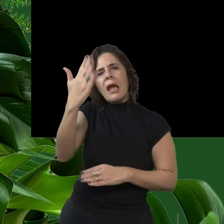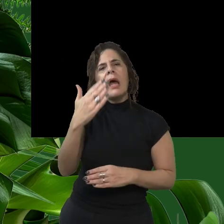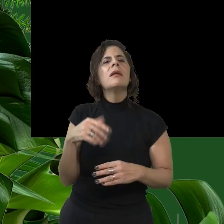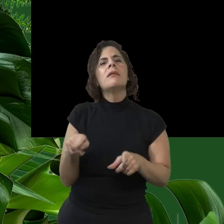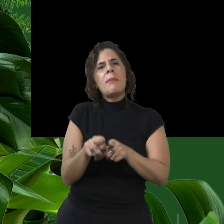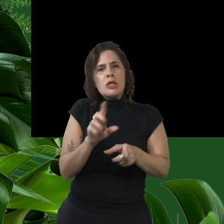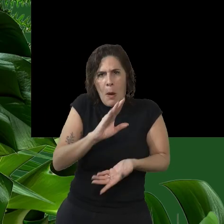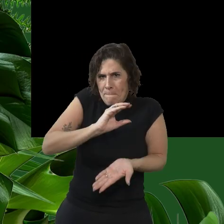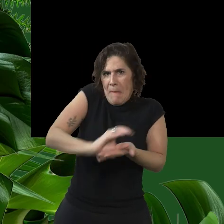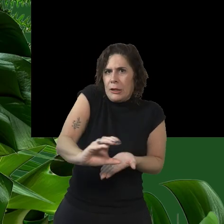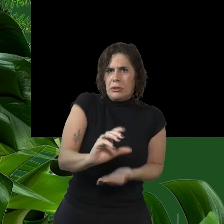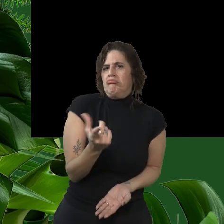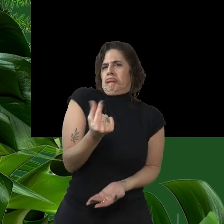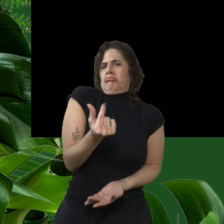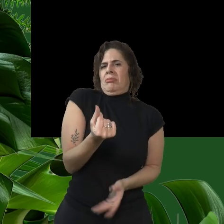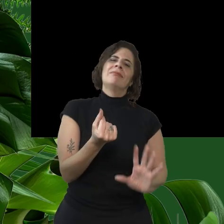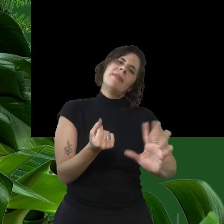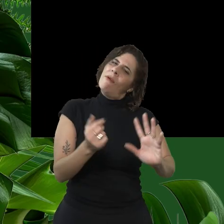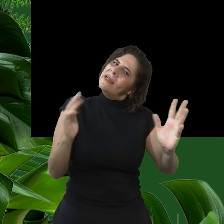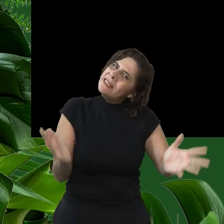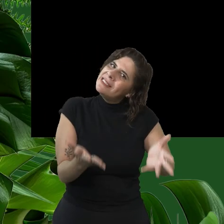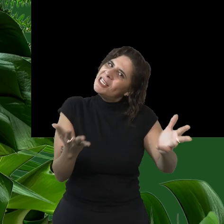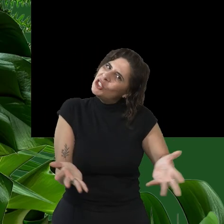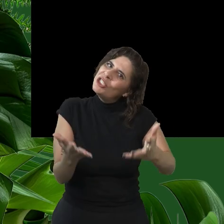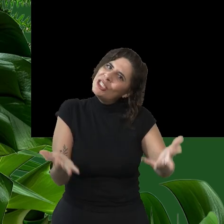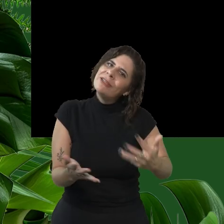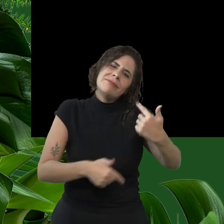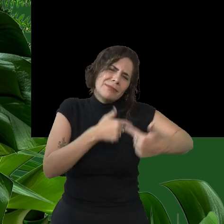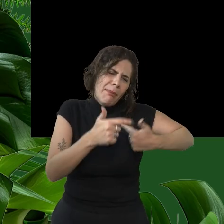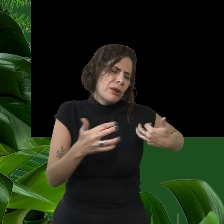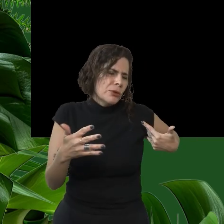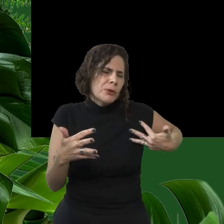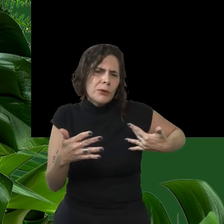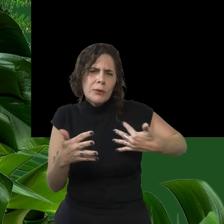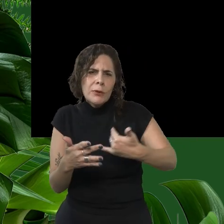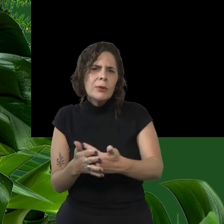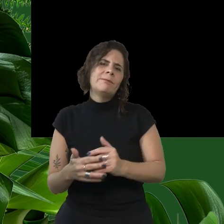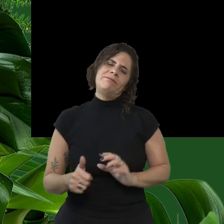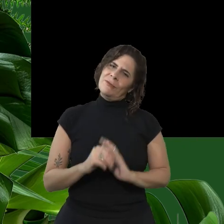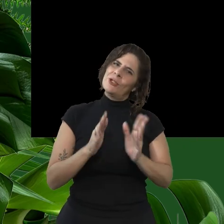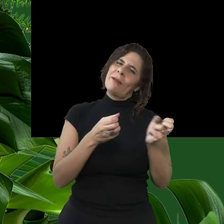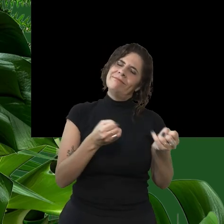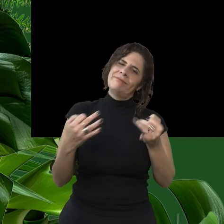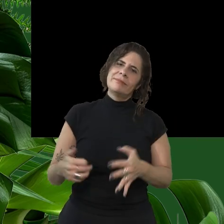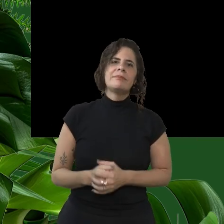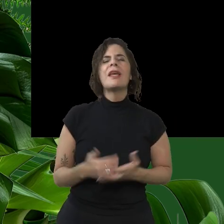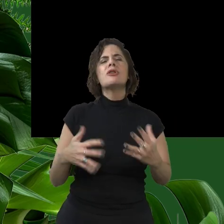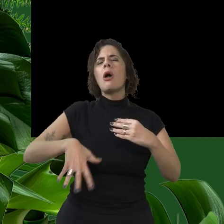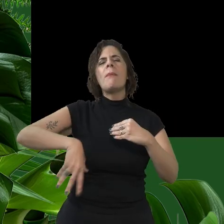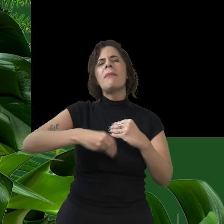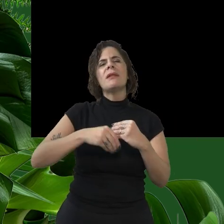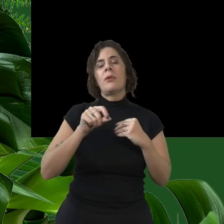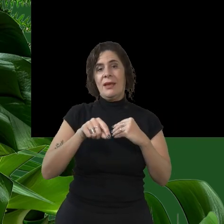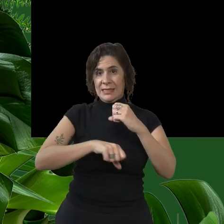um incentivo que realmente vem de todo esse trabalho que é feito, como foi bem colocado aí pelo André, né. Eu queria complementar dizendo que